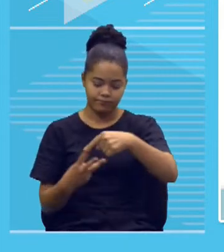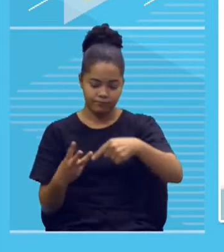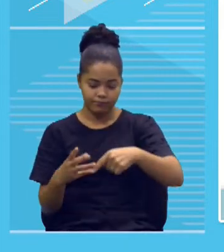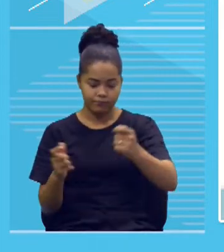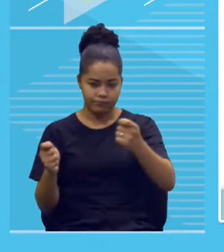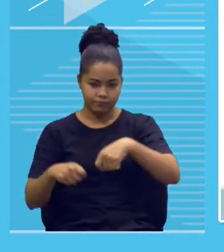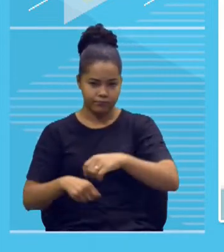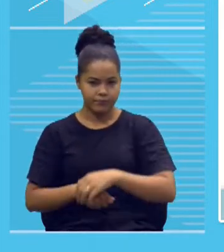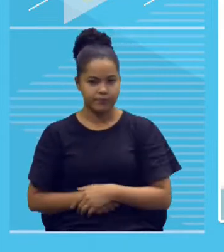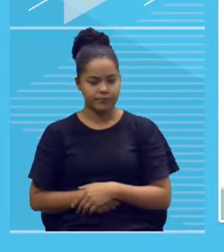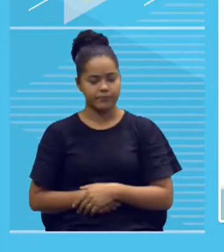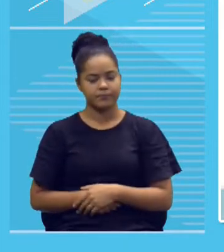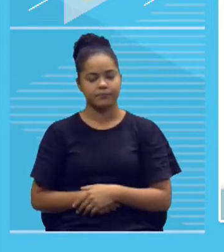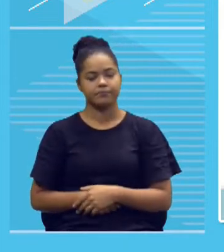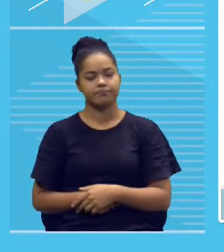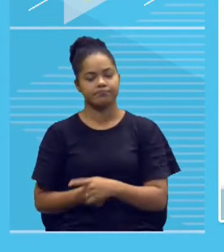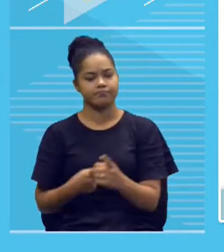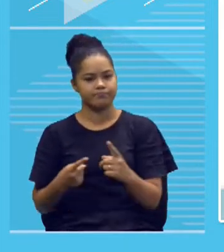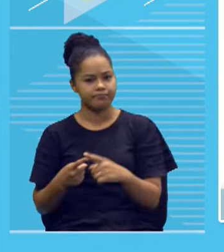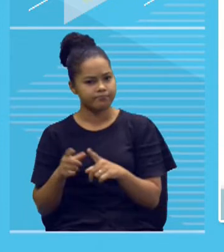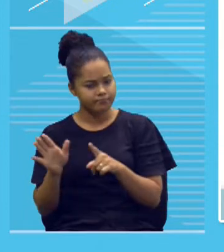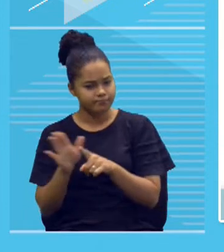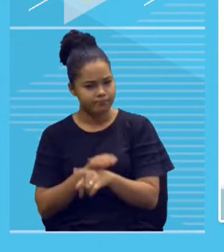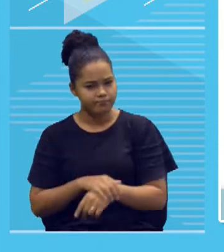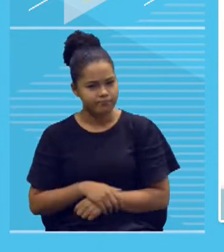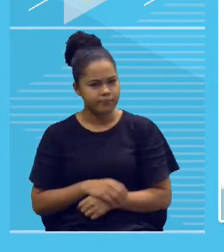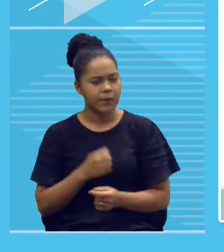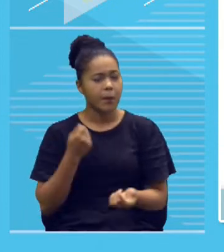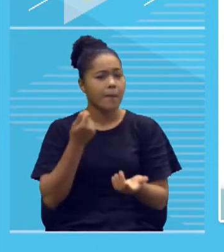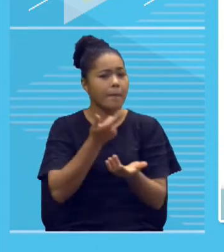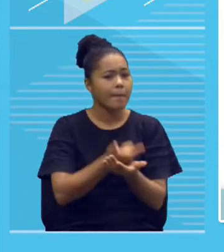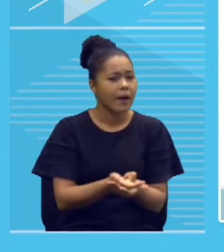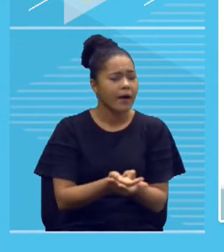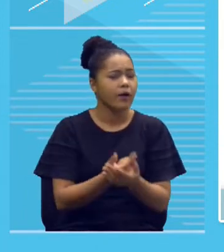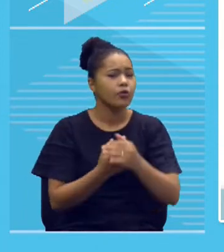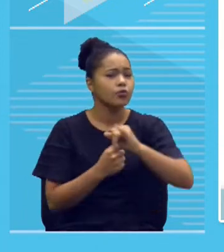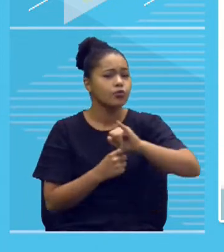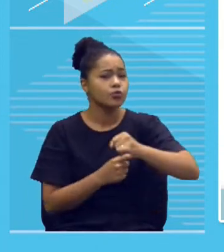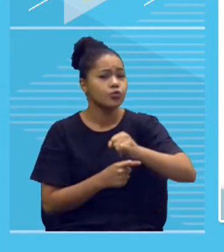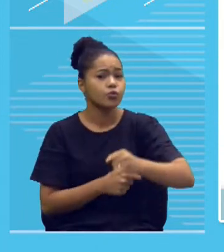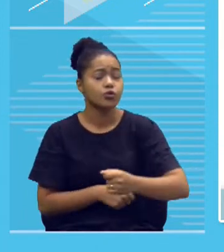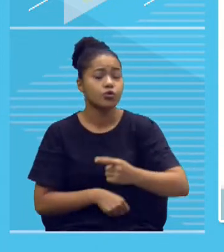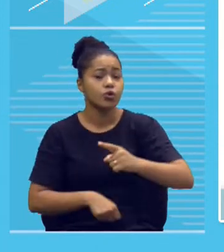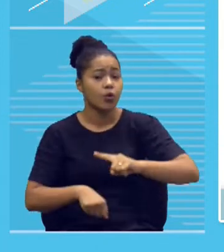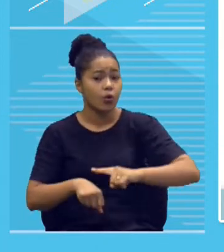perguntar para você quanto que se paga de juros em um mês